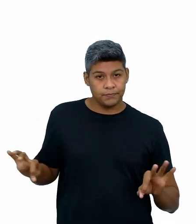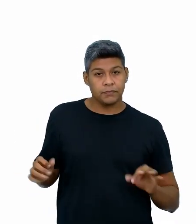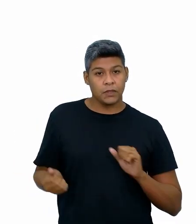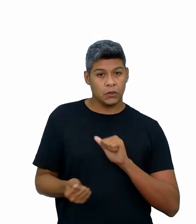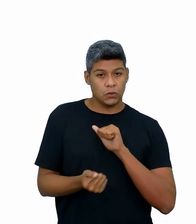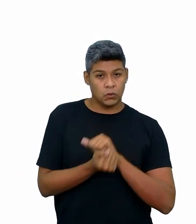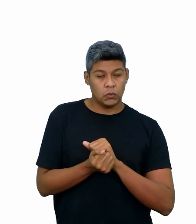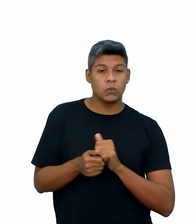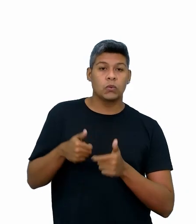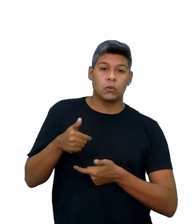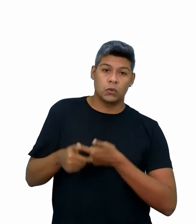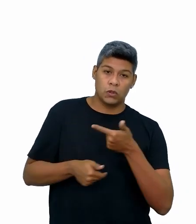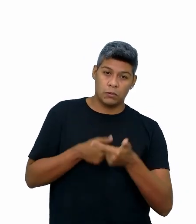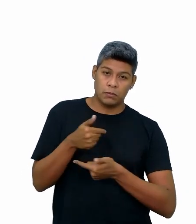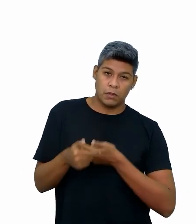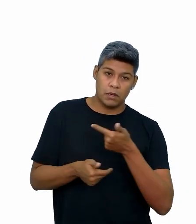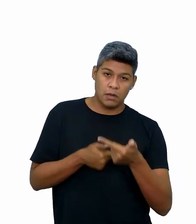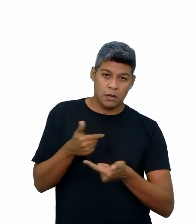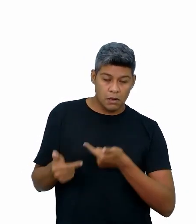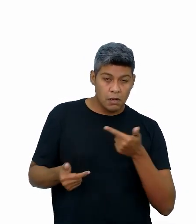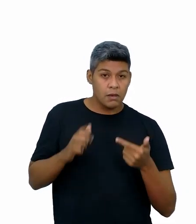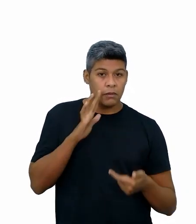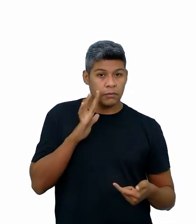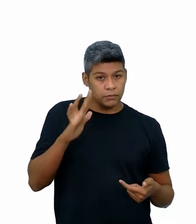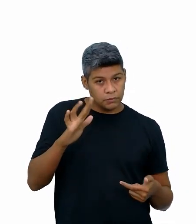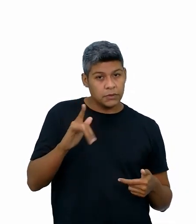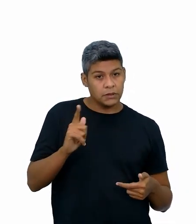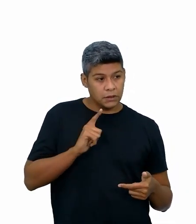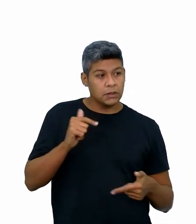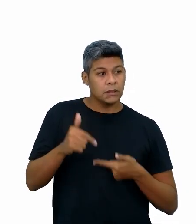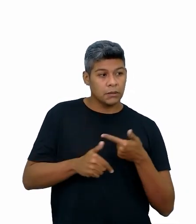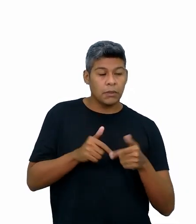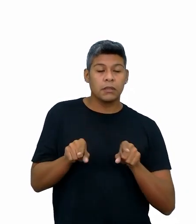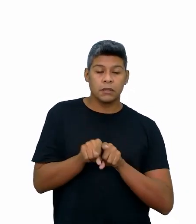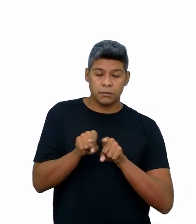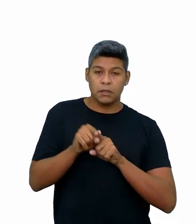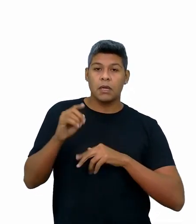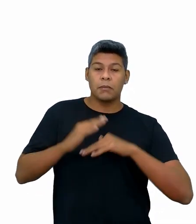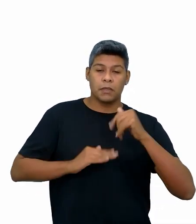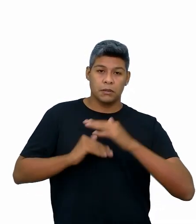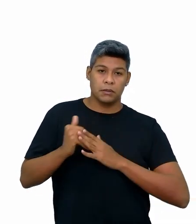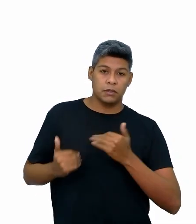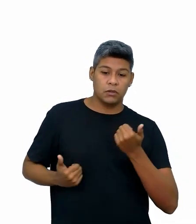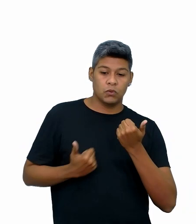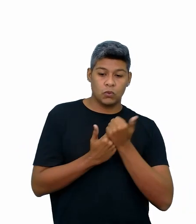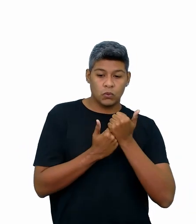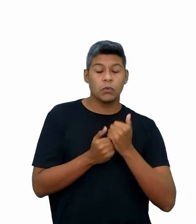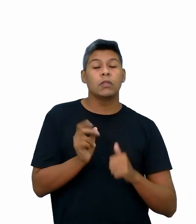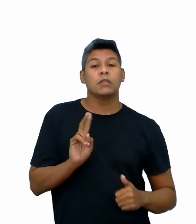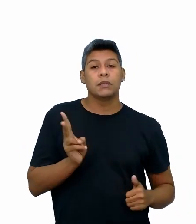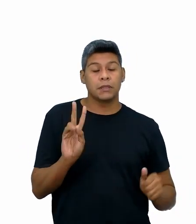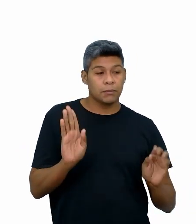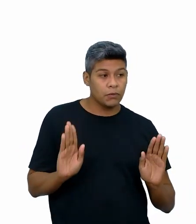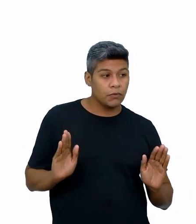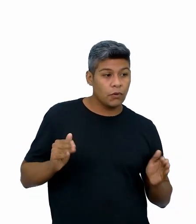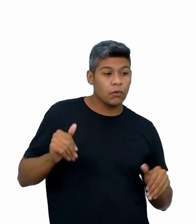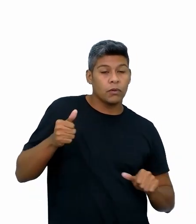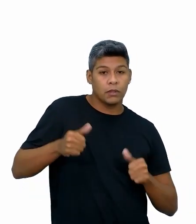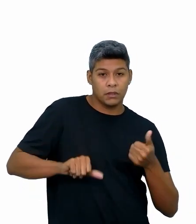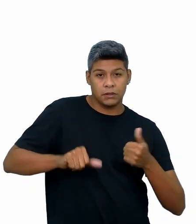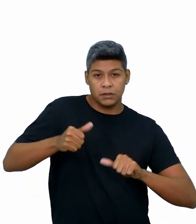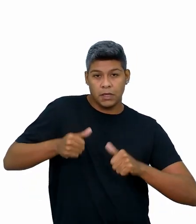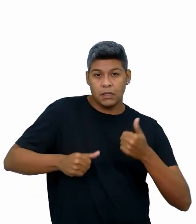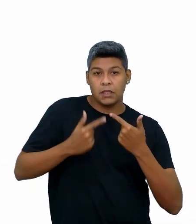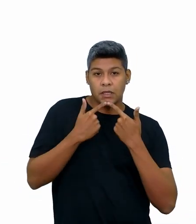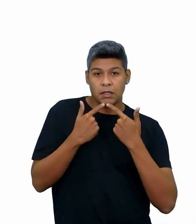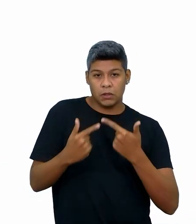Junto com esse trabalho, além da habilidade essencial, o trabalho também com as habilidades de suporte, focando sempre a análise linguística